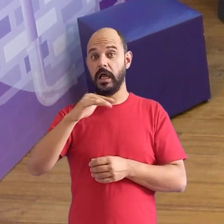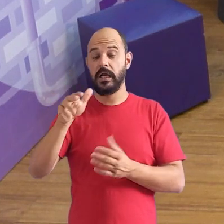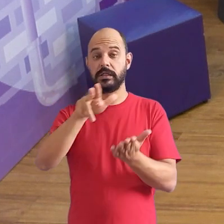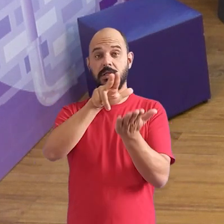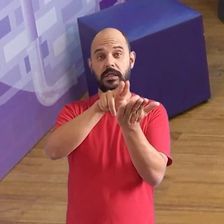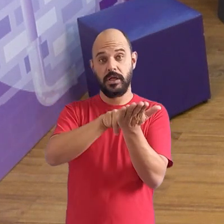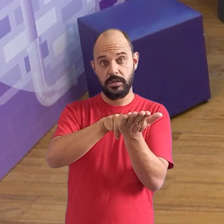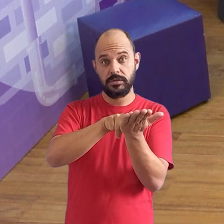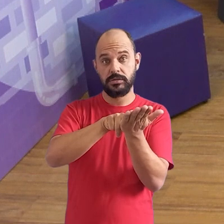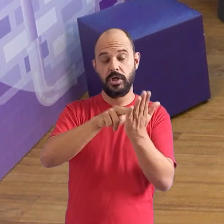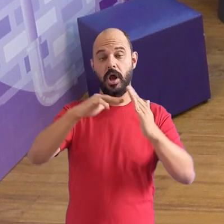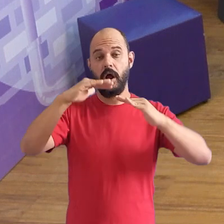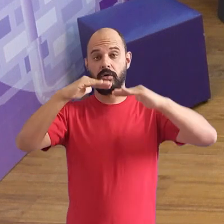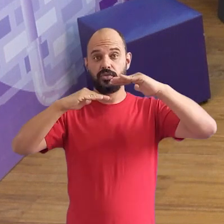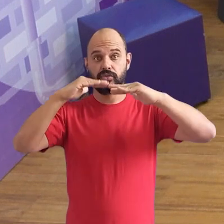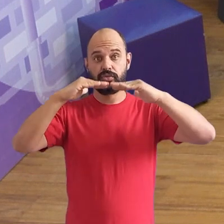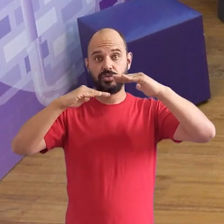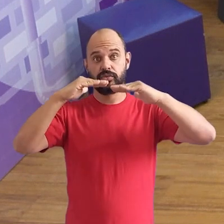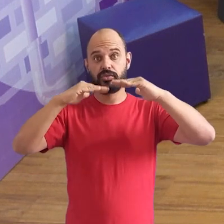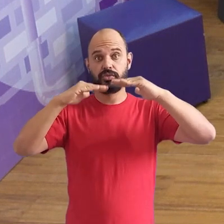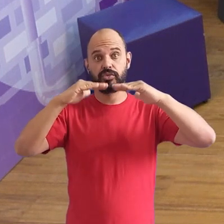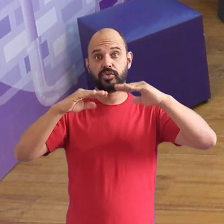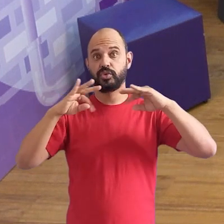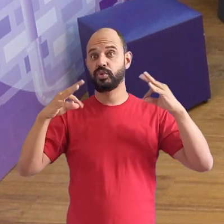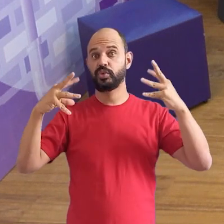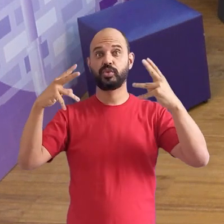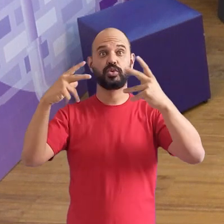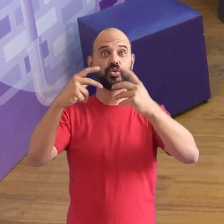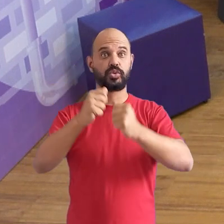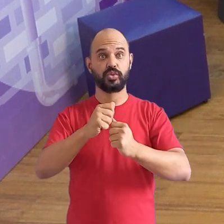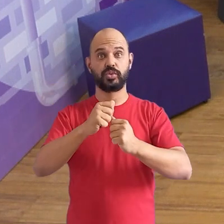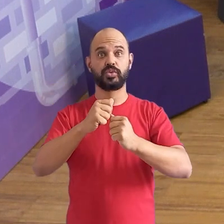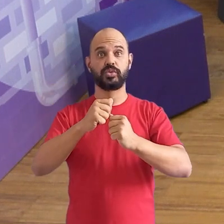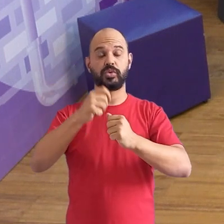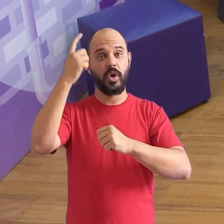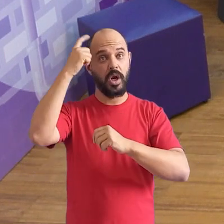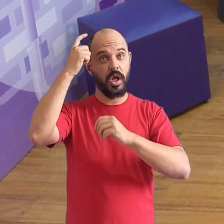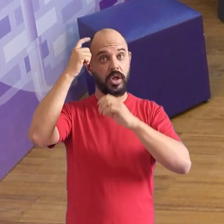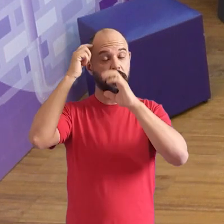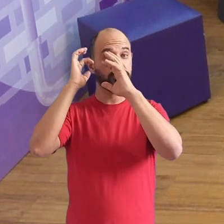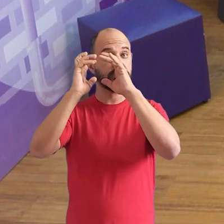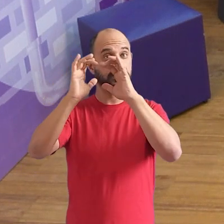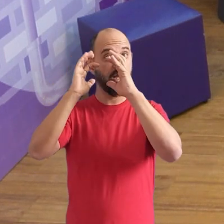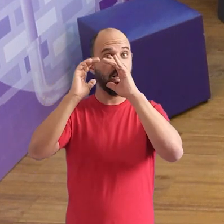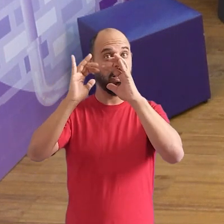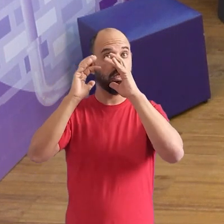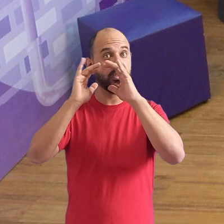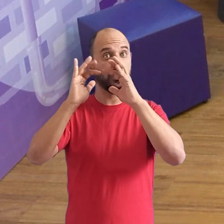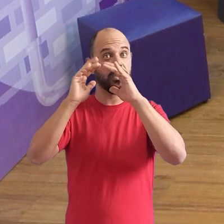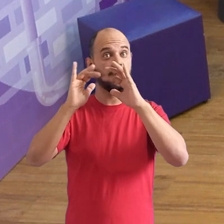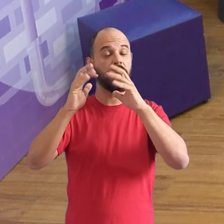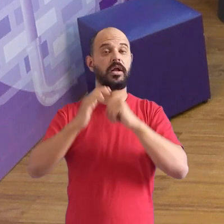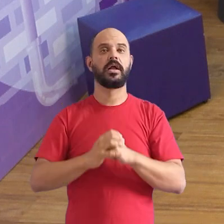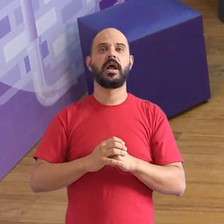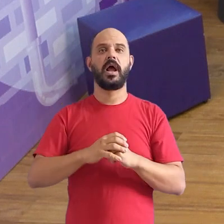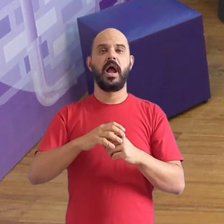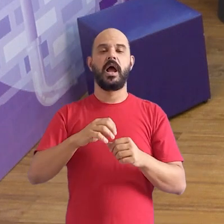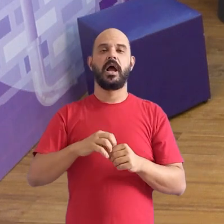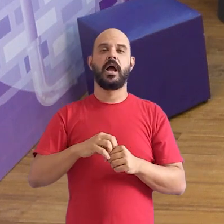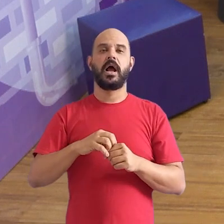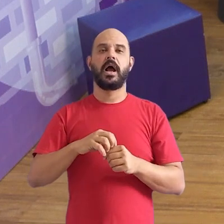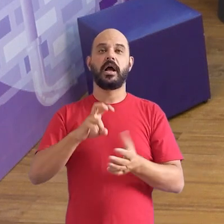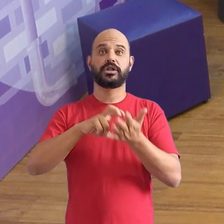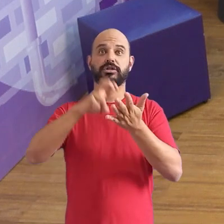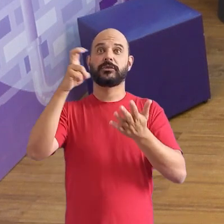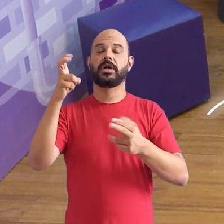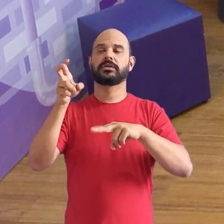deitadinha equilibra todo o líquido que tem dentro do cérebro. Quando ela levanta de manhã